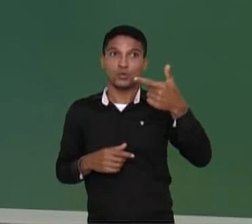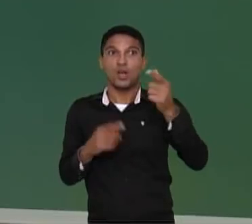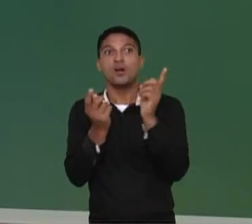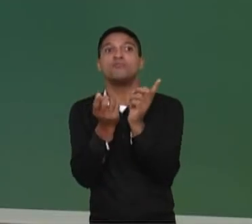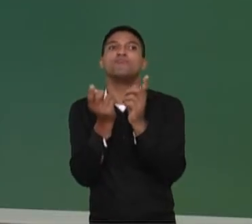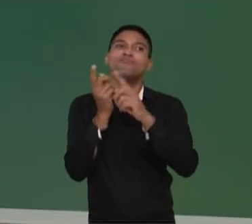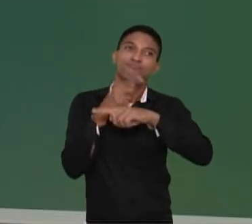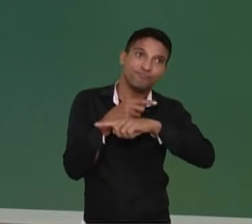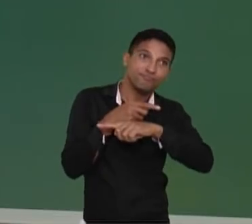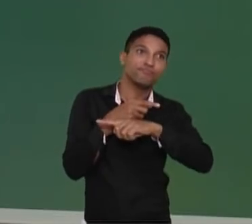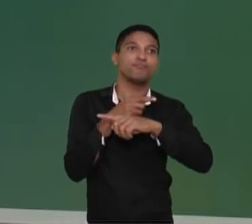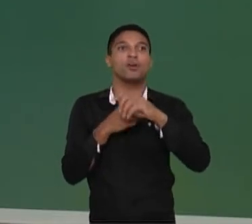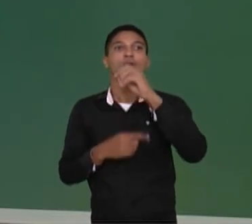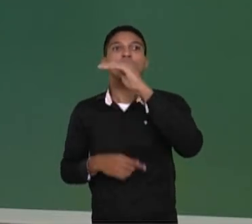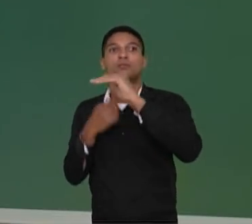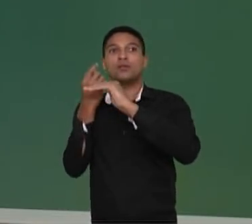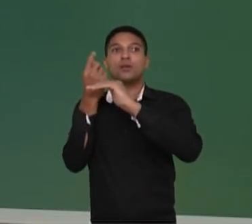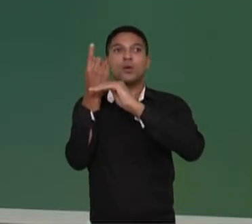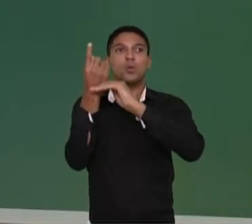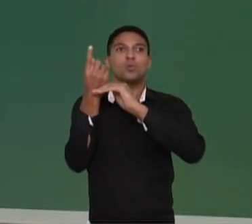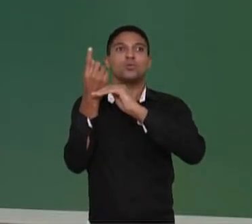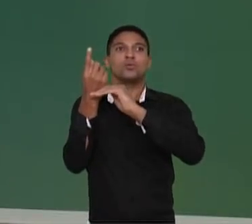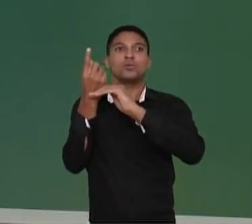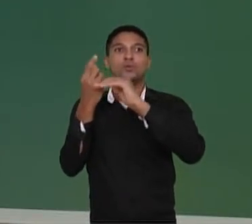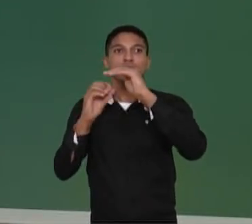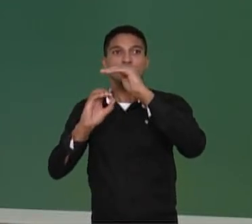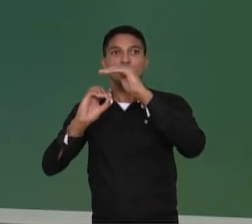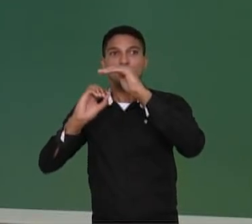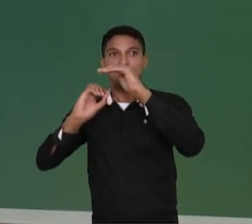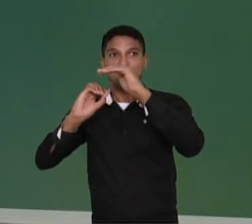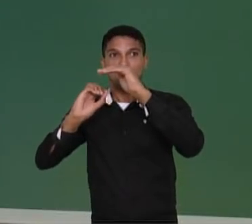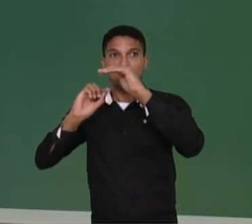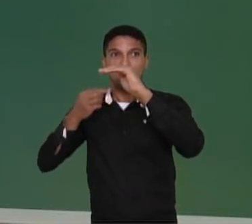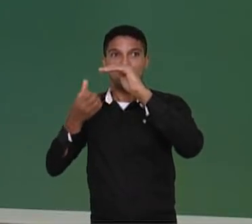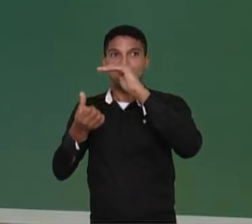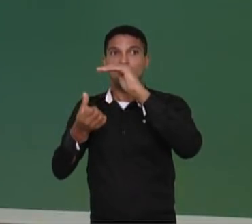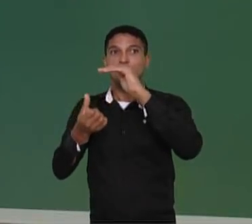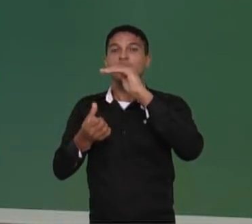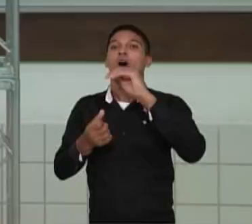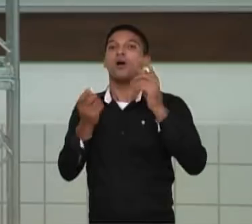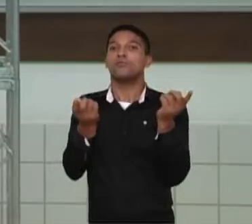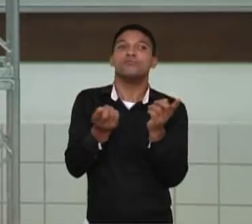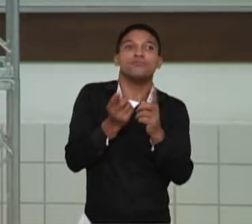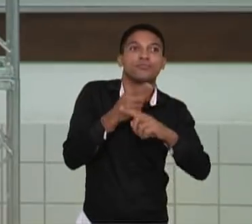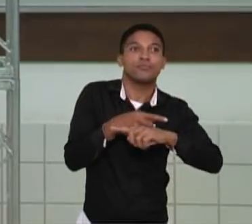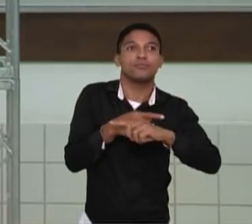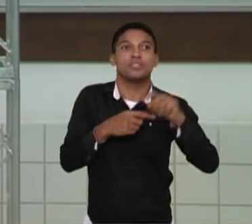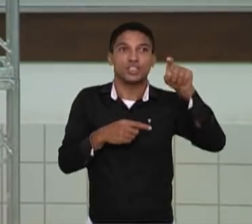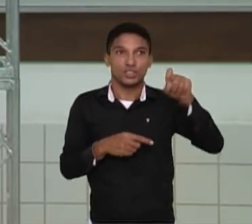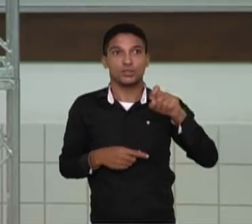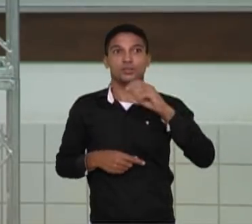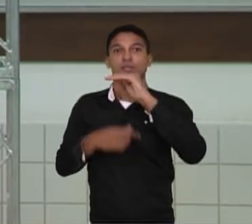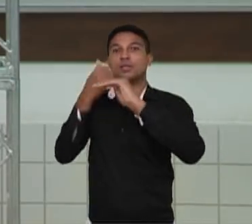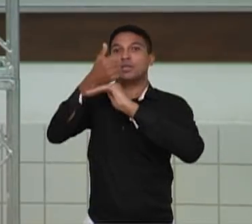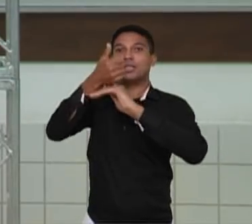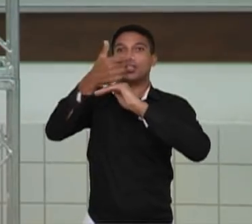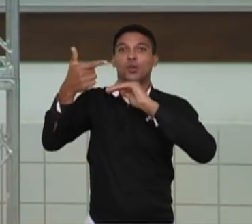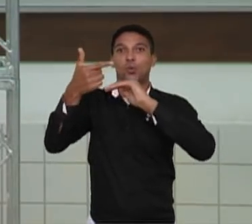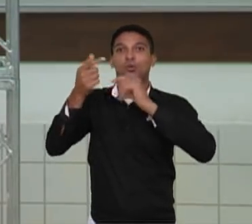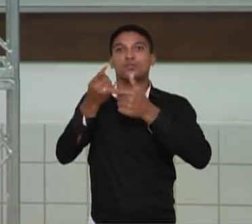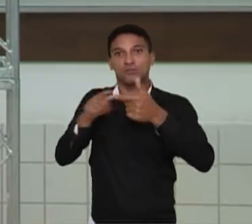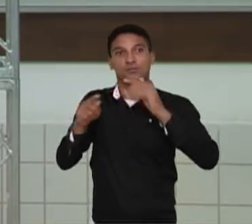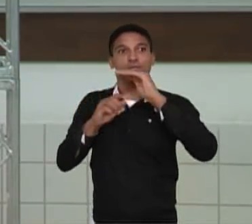metros, ok? Então, o poste tem a altura de 20 metros. Pessoal,